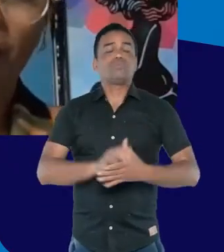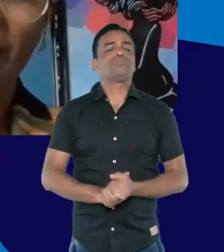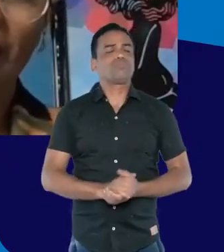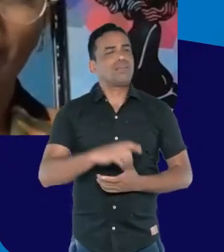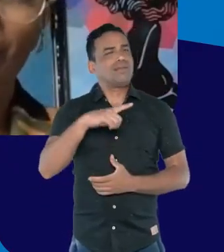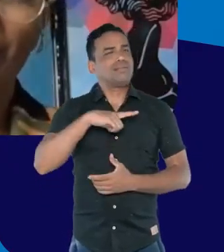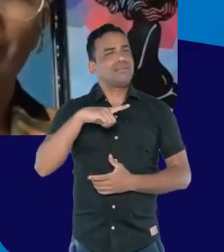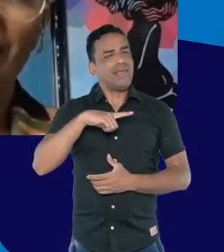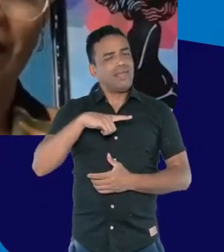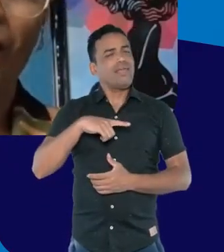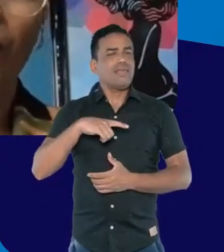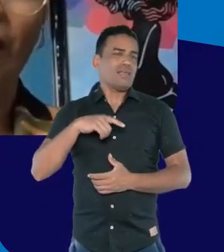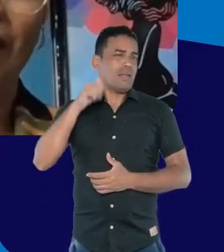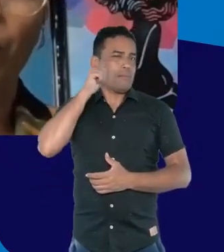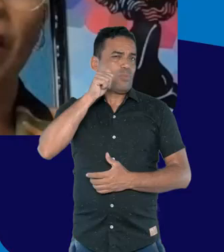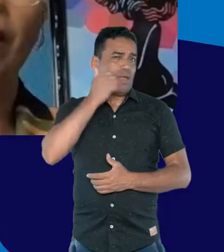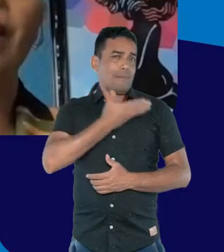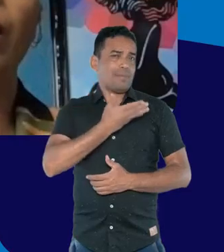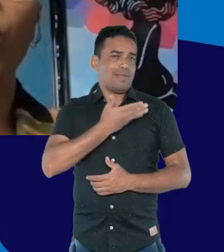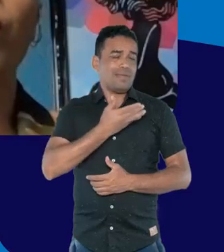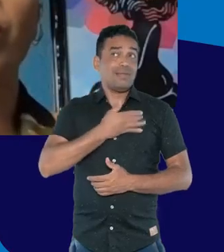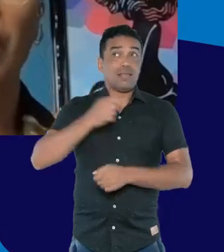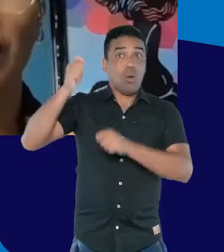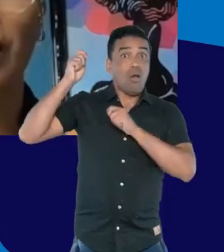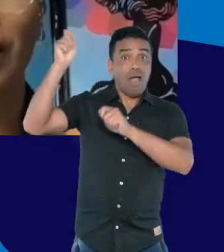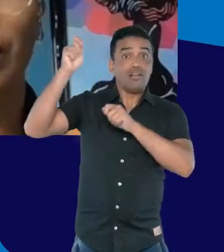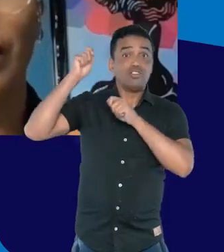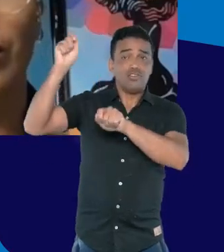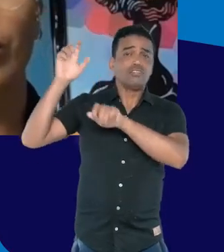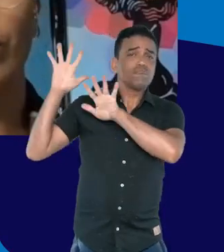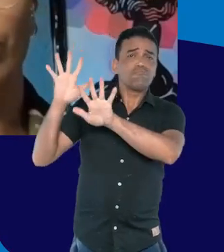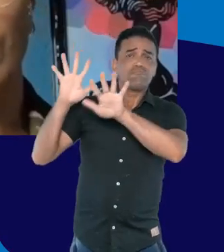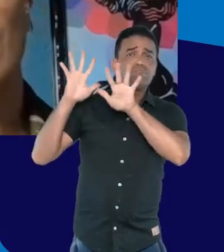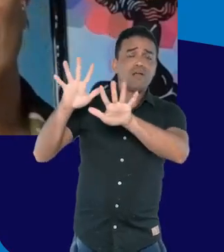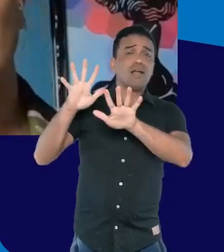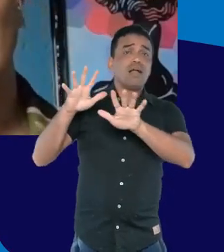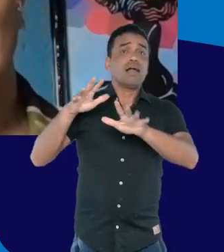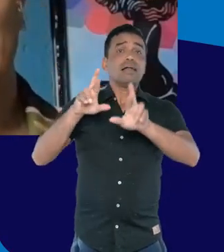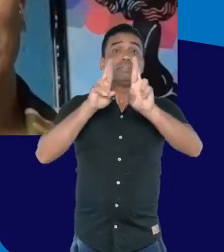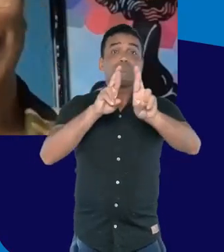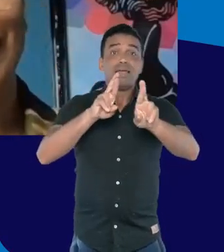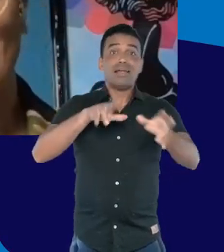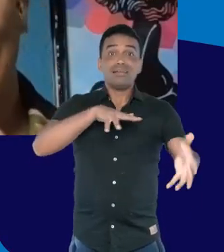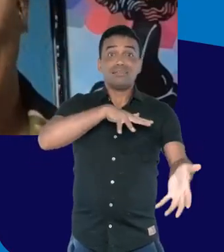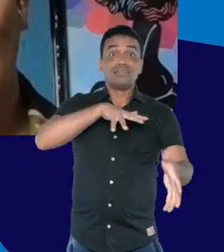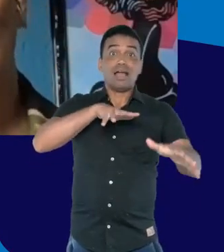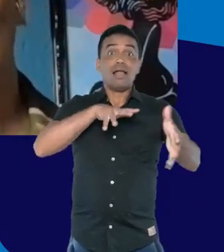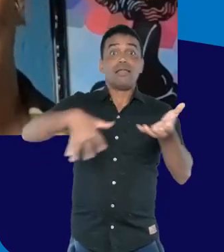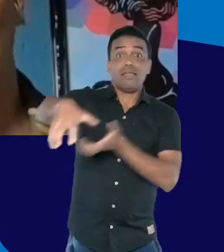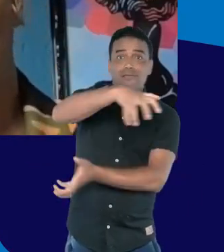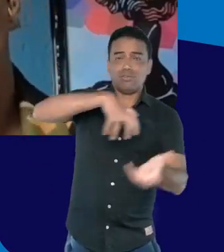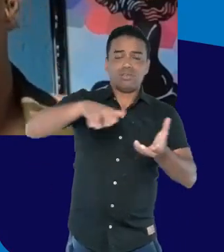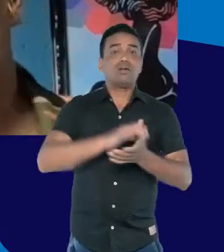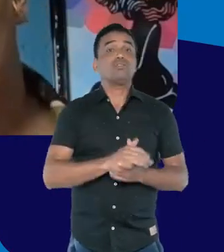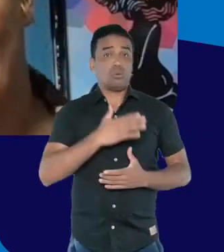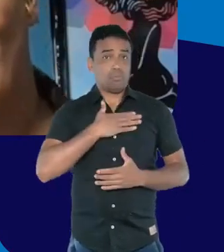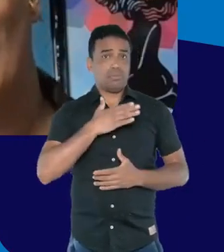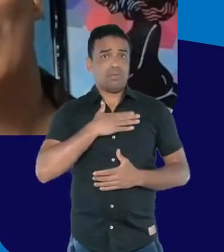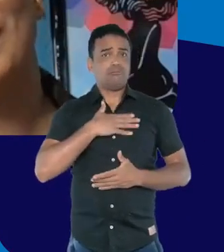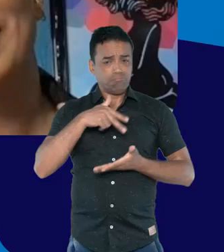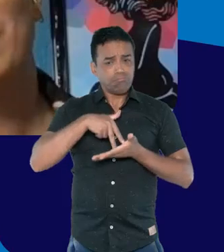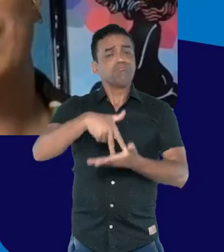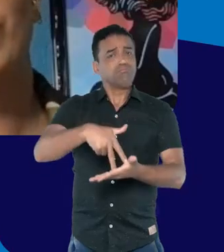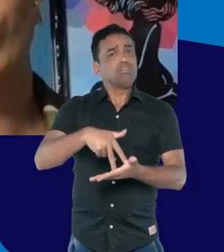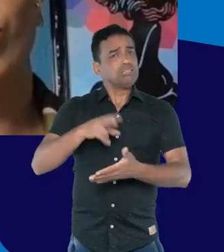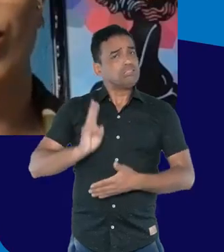diz que ativista é todo aquele que coloca a esperança em movimento. Então, tem um lugar em mim que é um ativismo desde muito